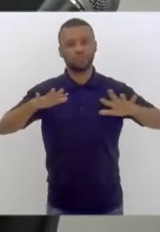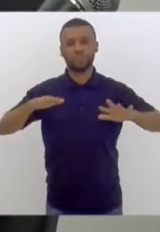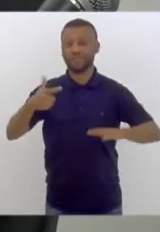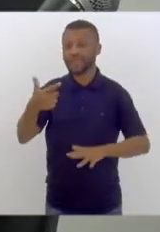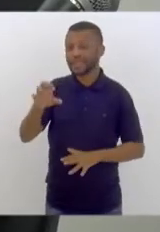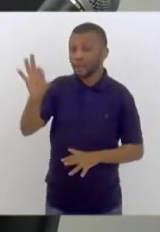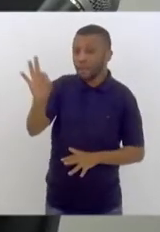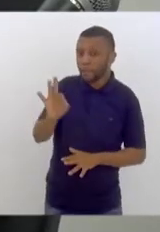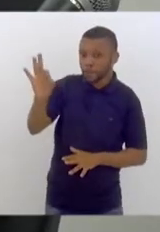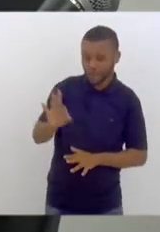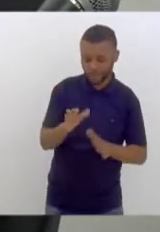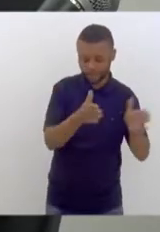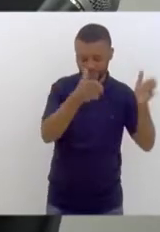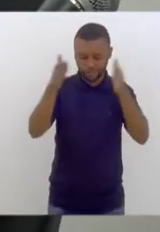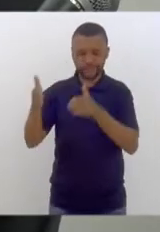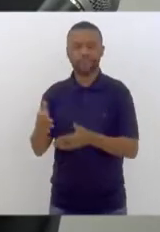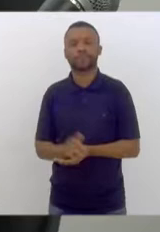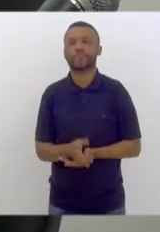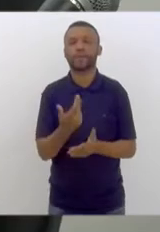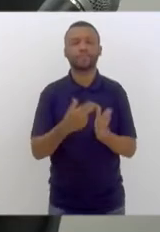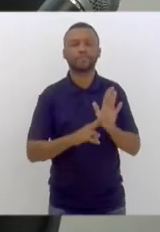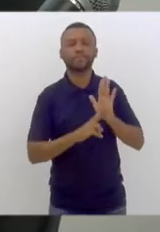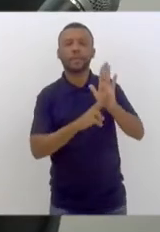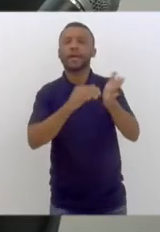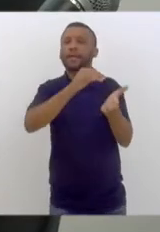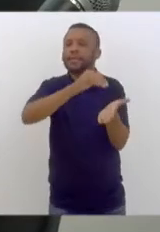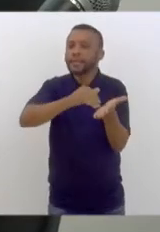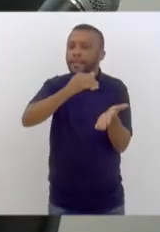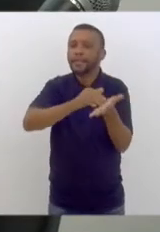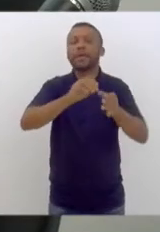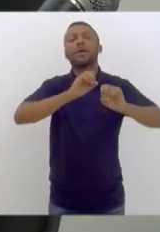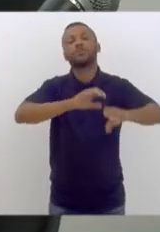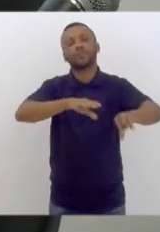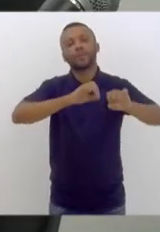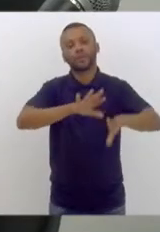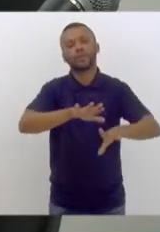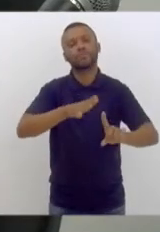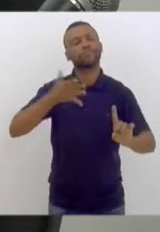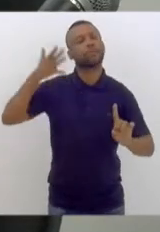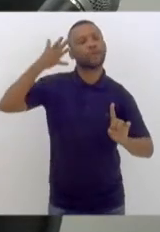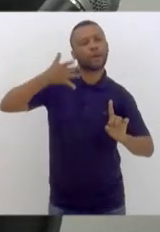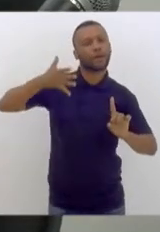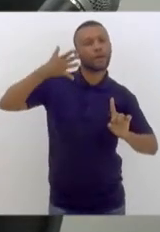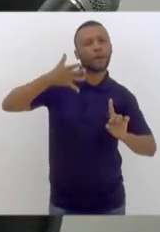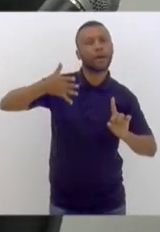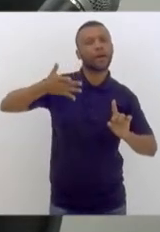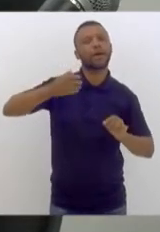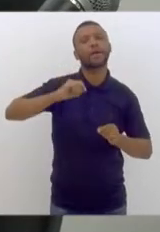ouvir agora a nossa representante da Secretaria de Educação,